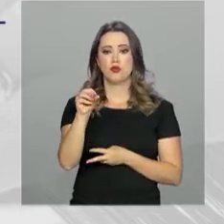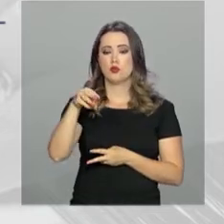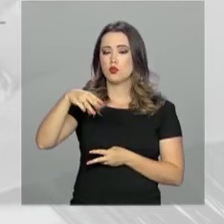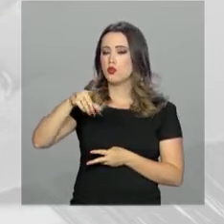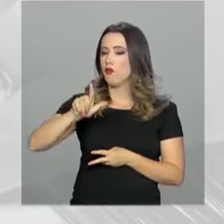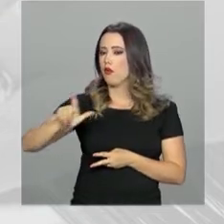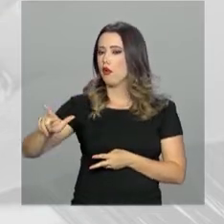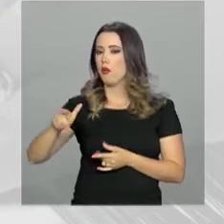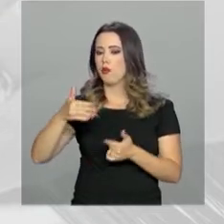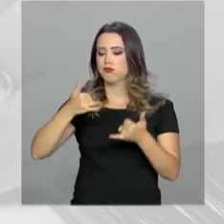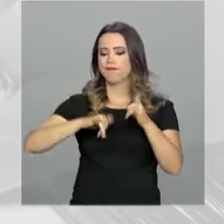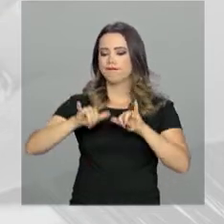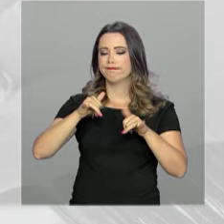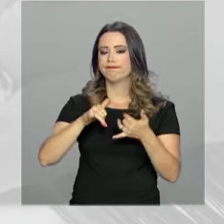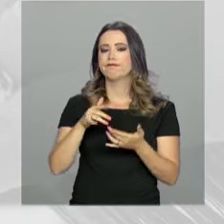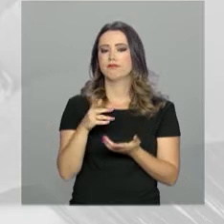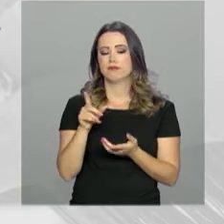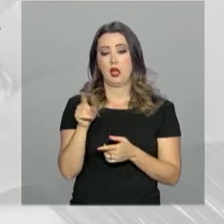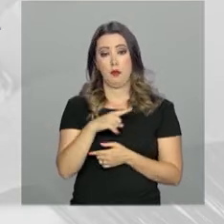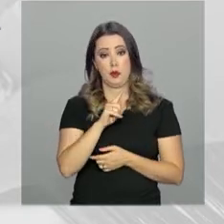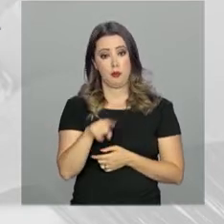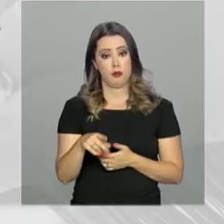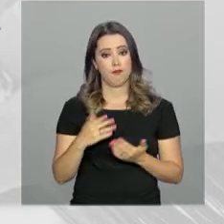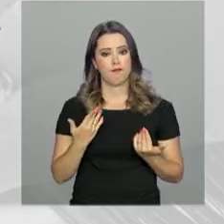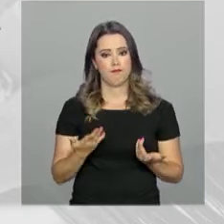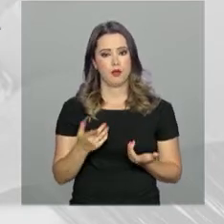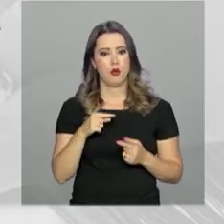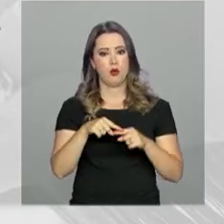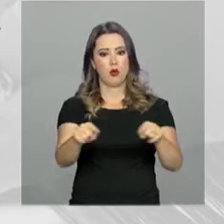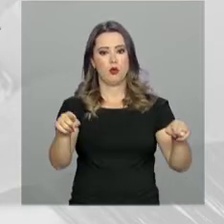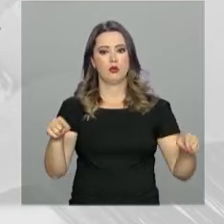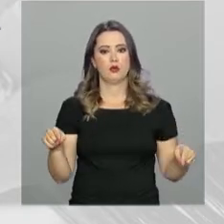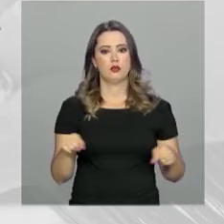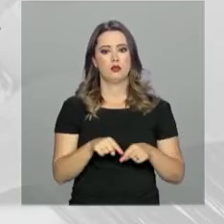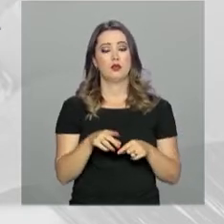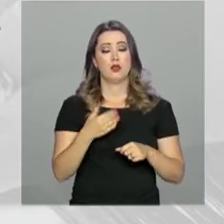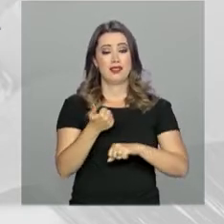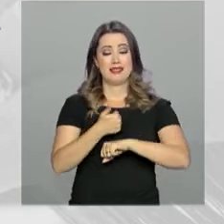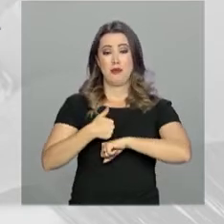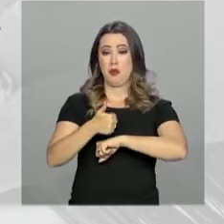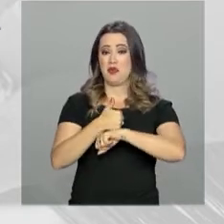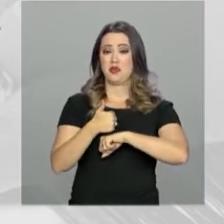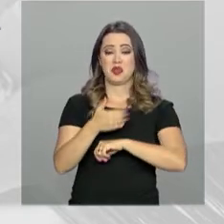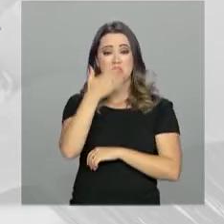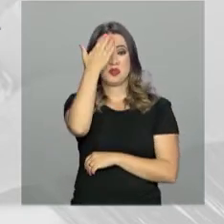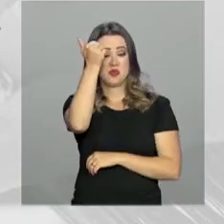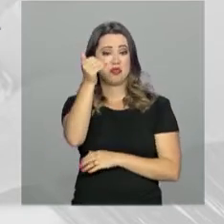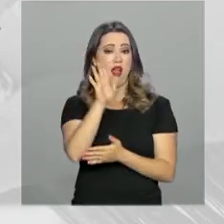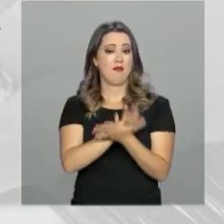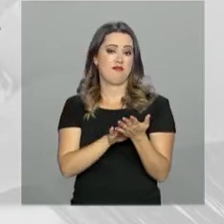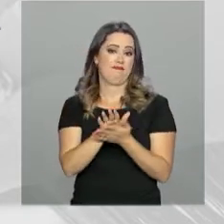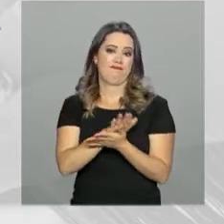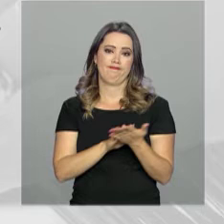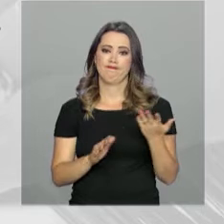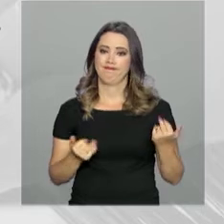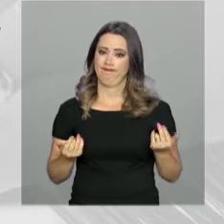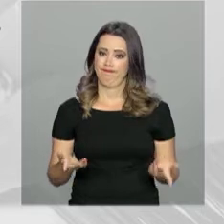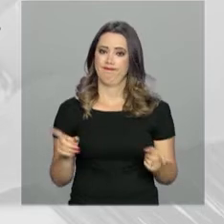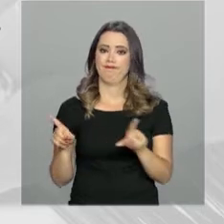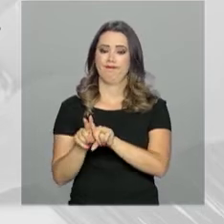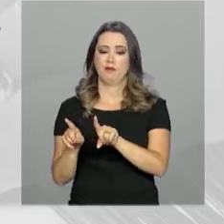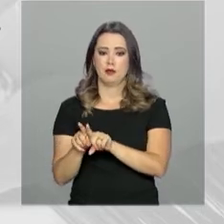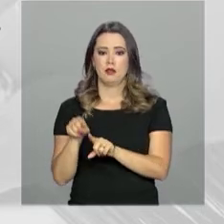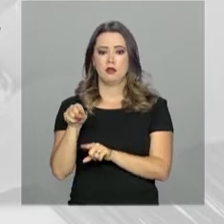em relação aos centros de estética as principais queixas são relacionadas a profissionais sem qualificação e também